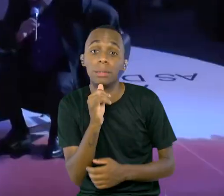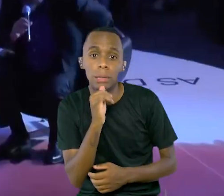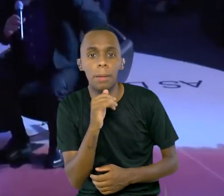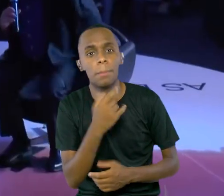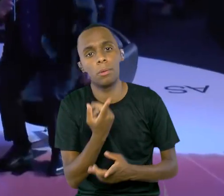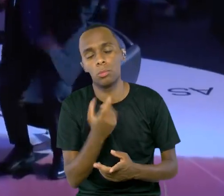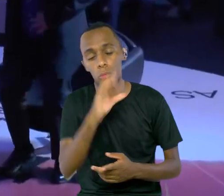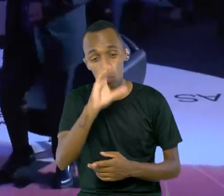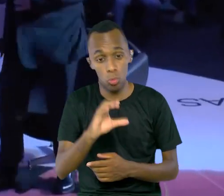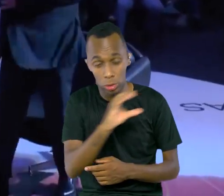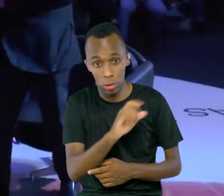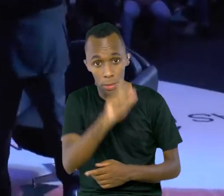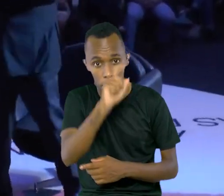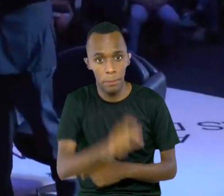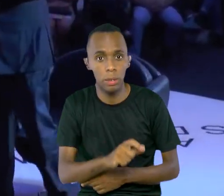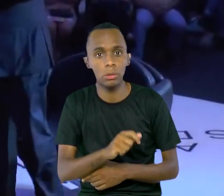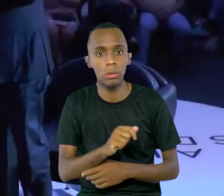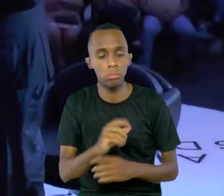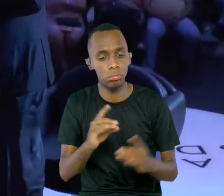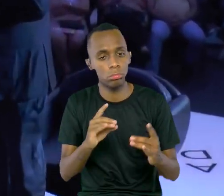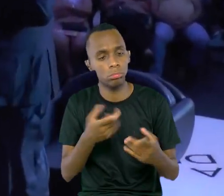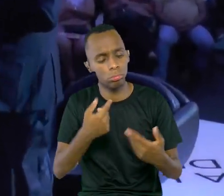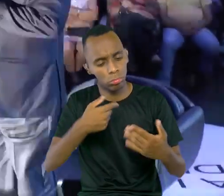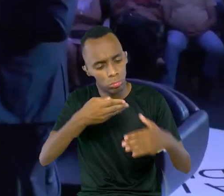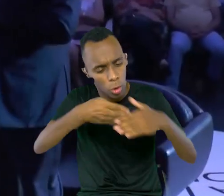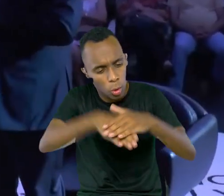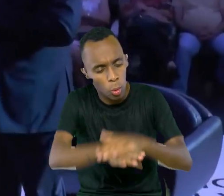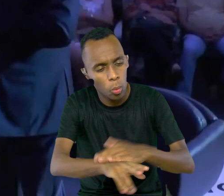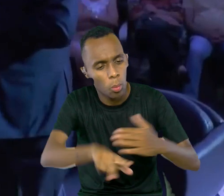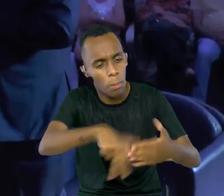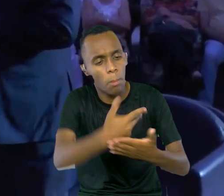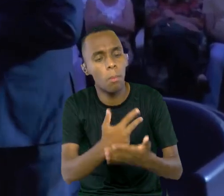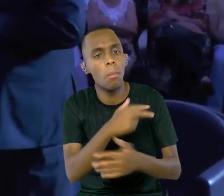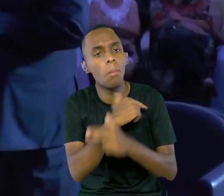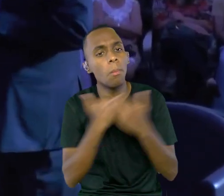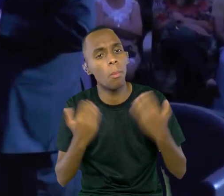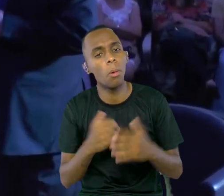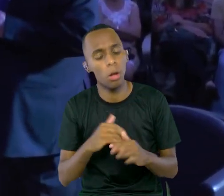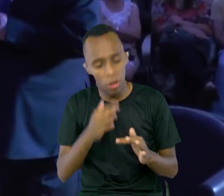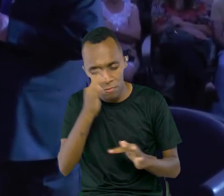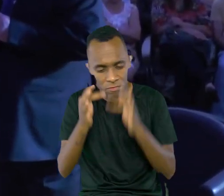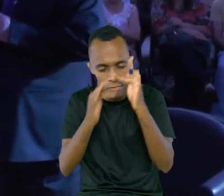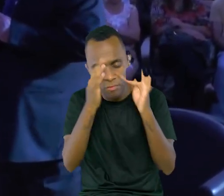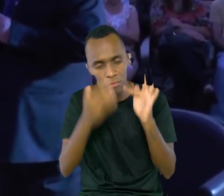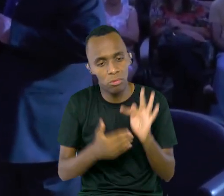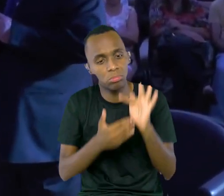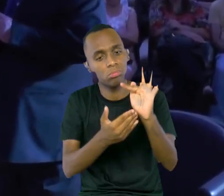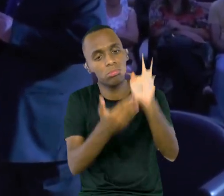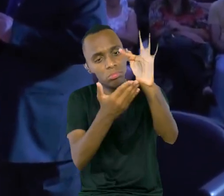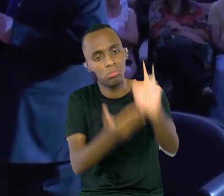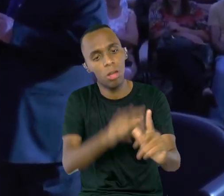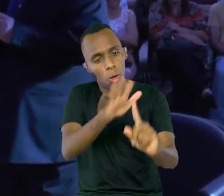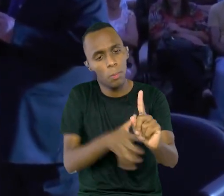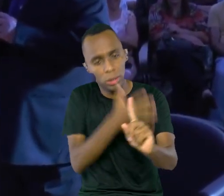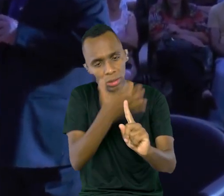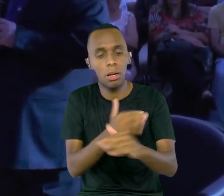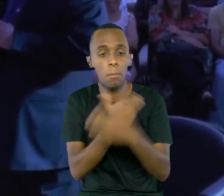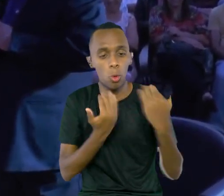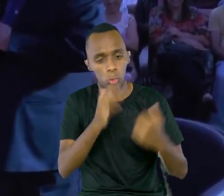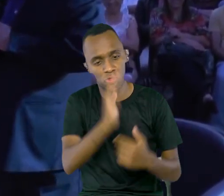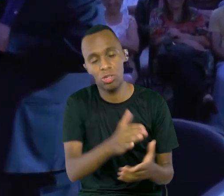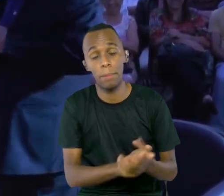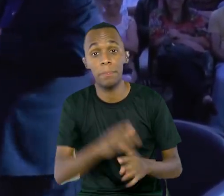tem, por exemplo, um cristão na beira do túmulo com um maço de flores para homenagear a pessoa que ele quer